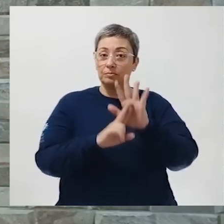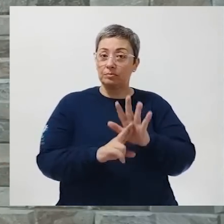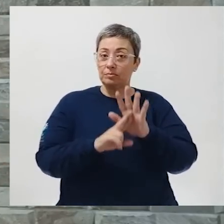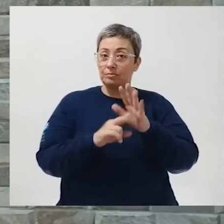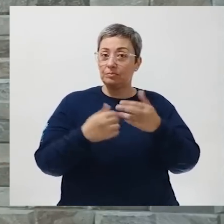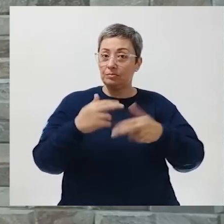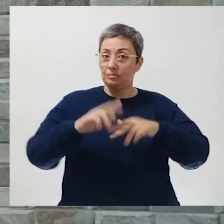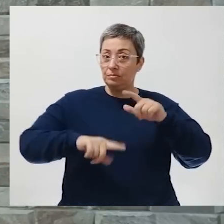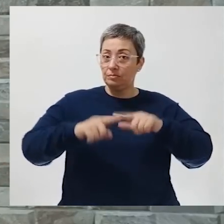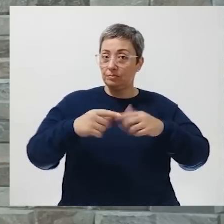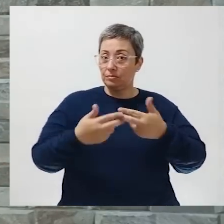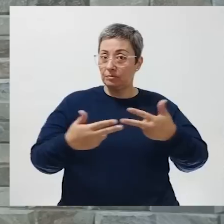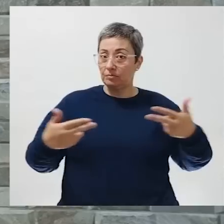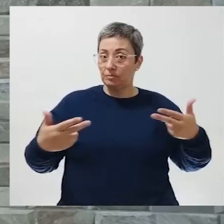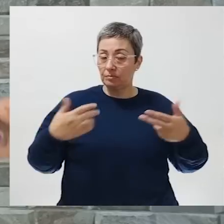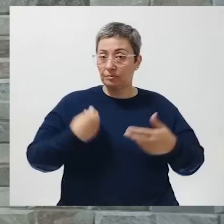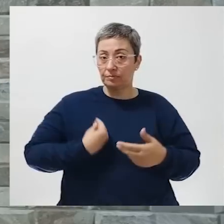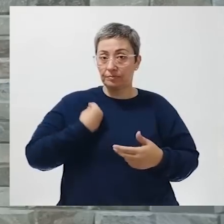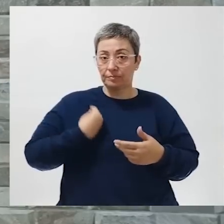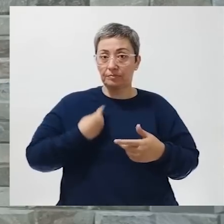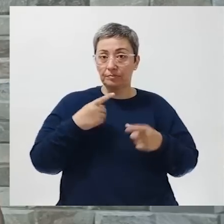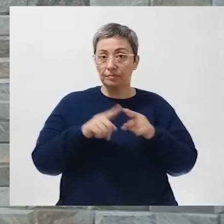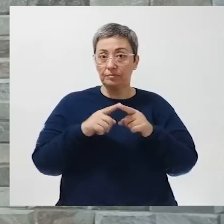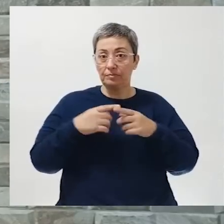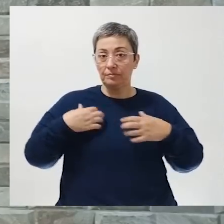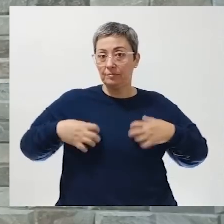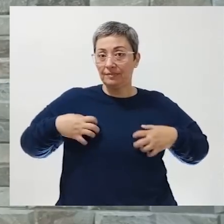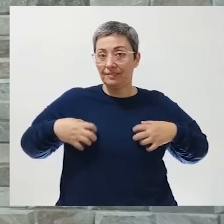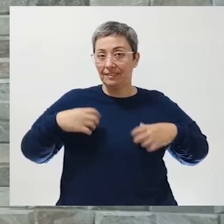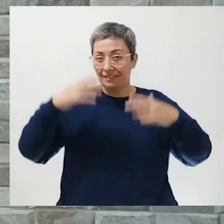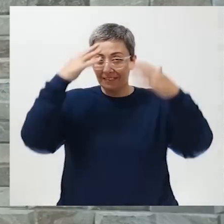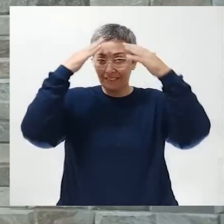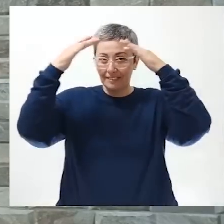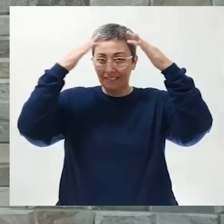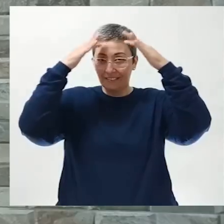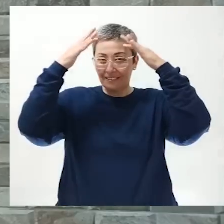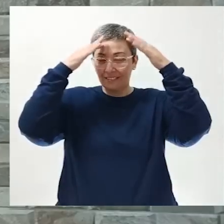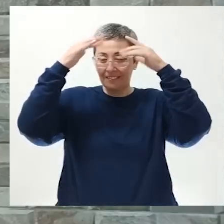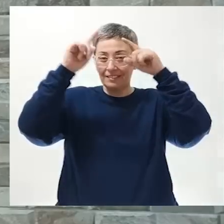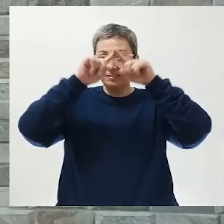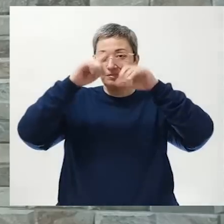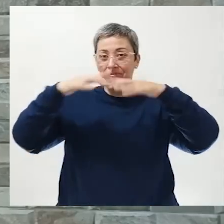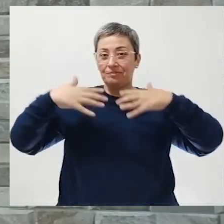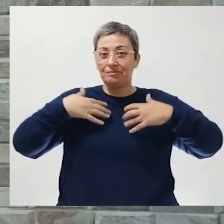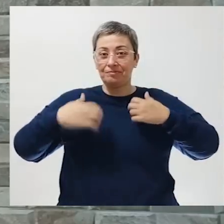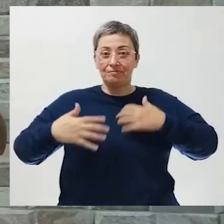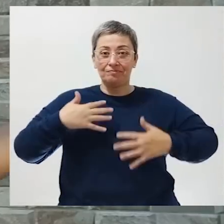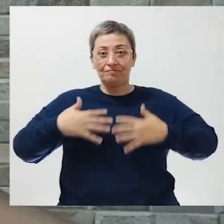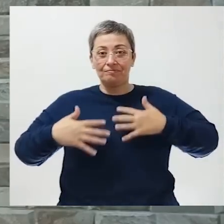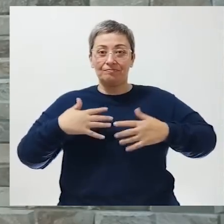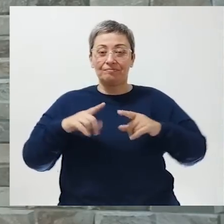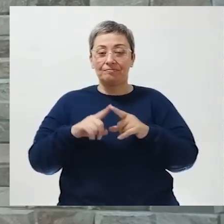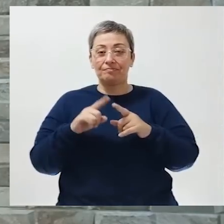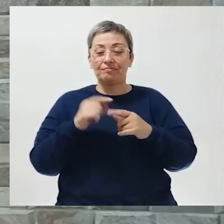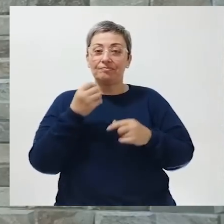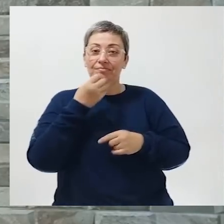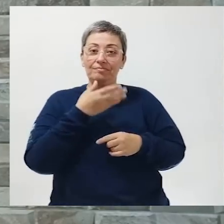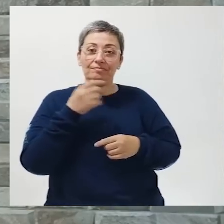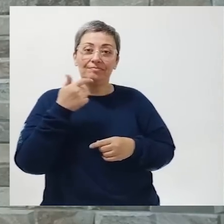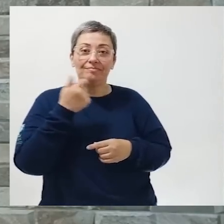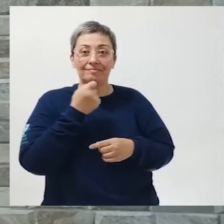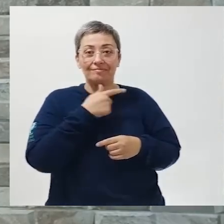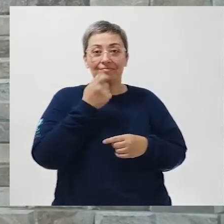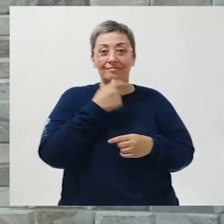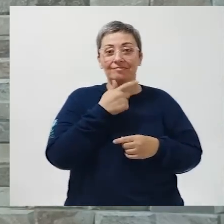do cotidiano, além de fazer uma coceguinhas na imaginação, mexer o corpo e render boas